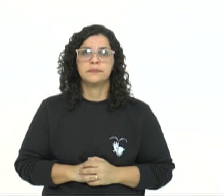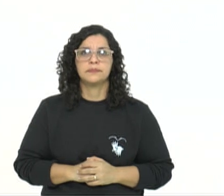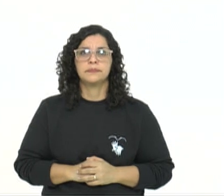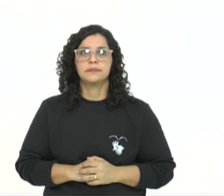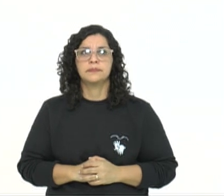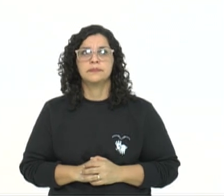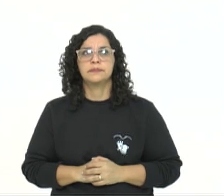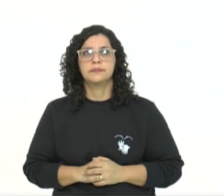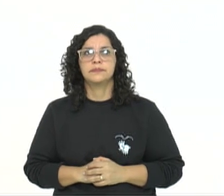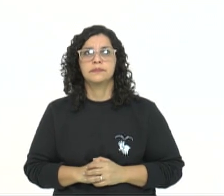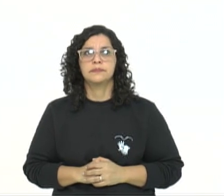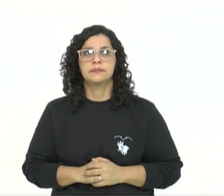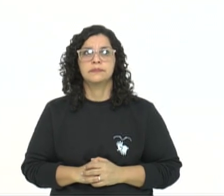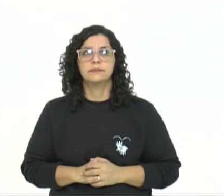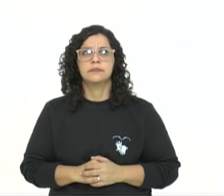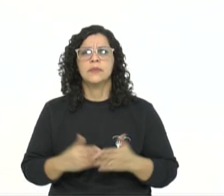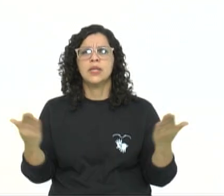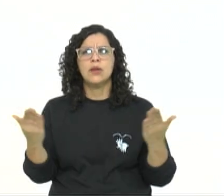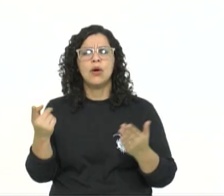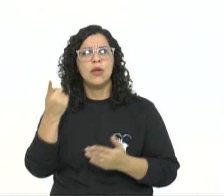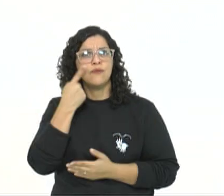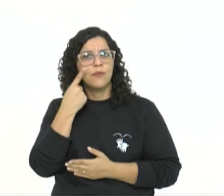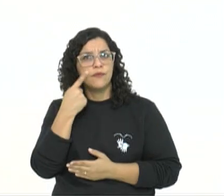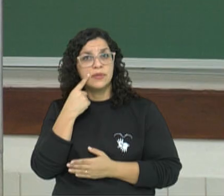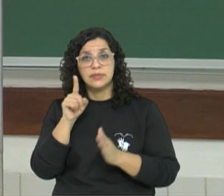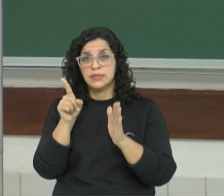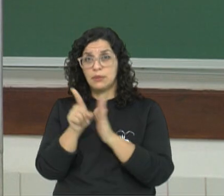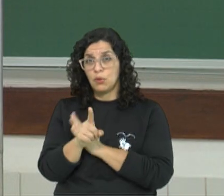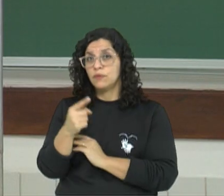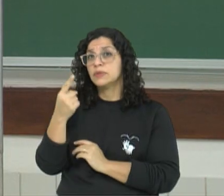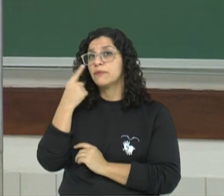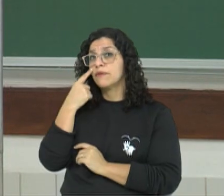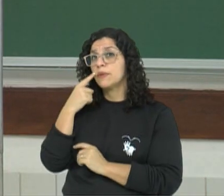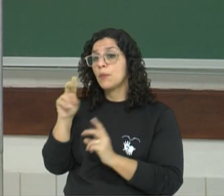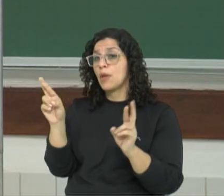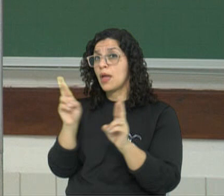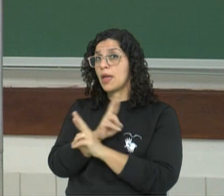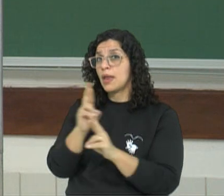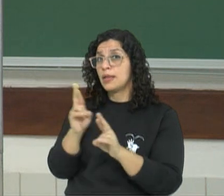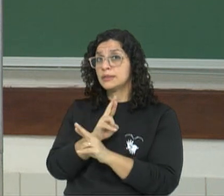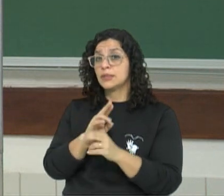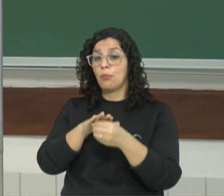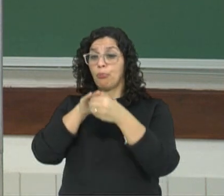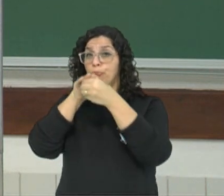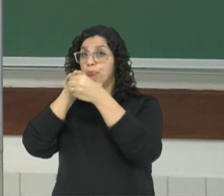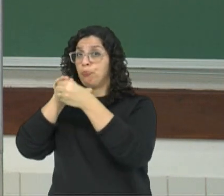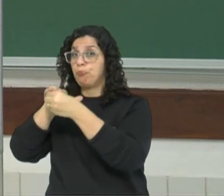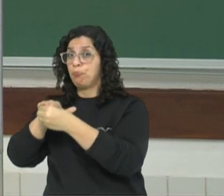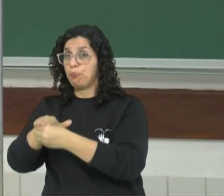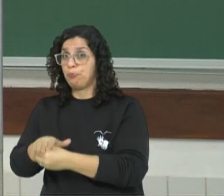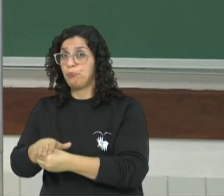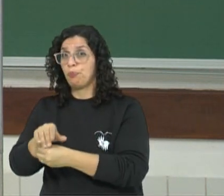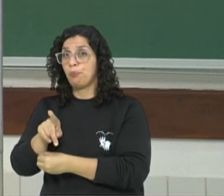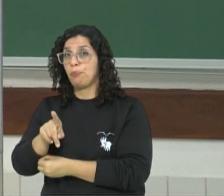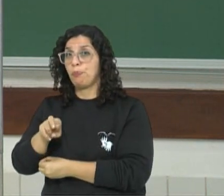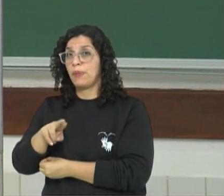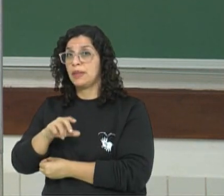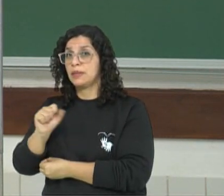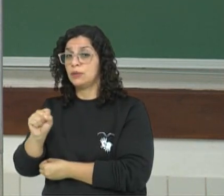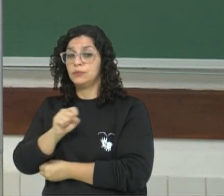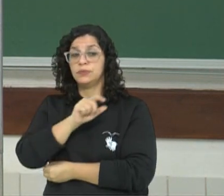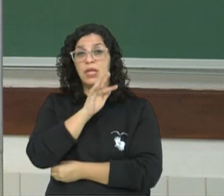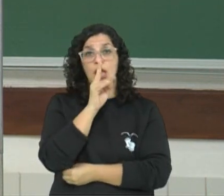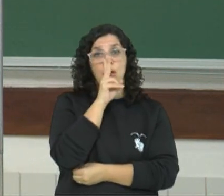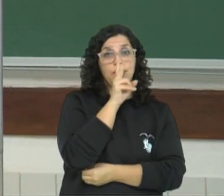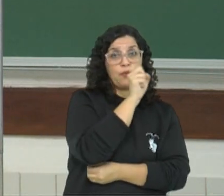sobre B. Então veja que essa questão aqui ele está falando da relação entre pressão e força. Será que pressão e força é a mesma